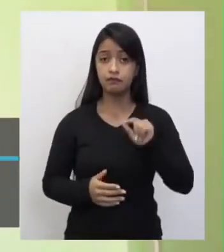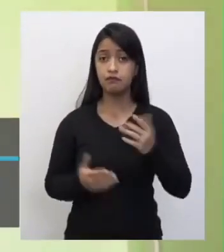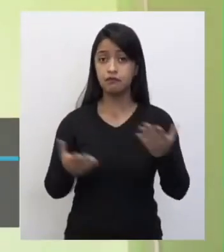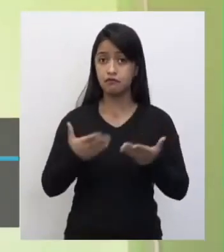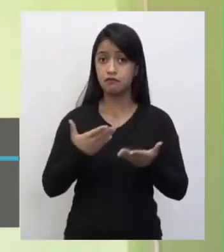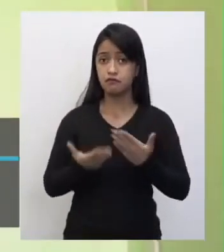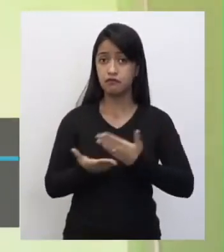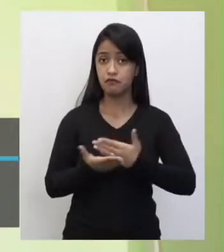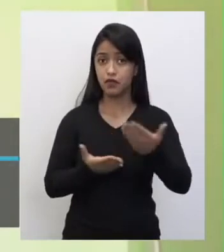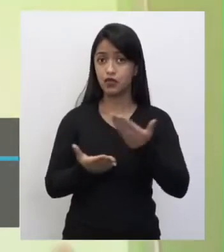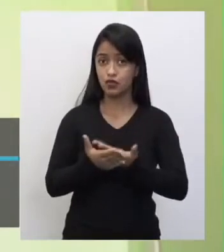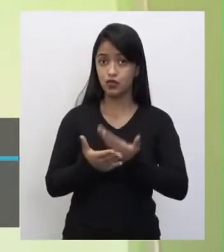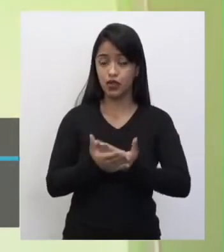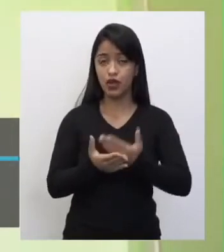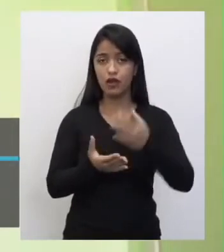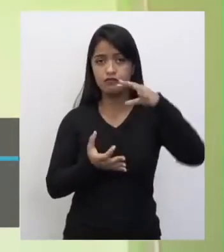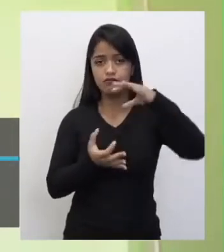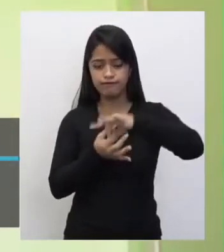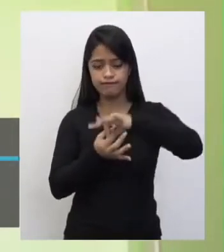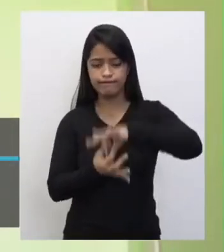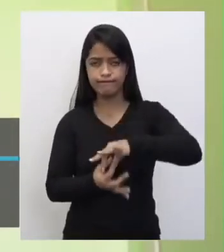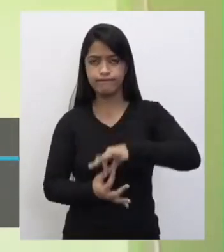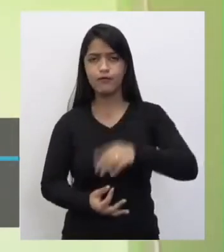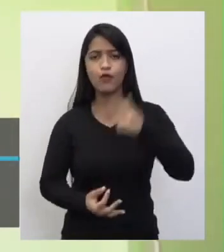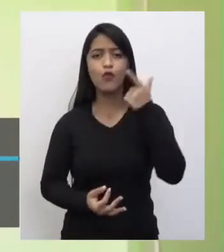responsáveis por nós termos um texto